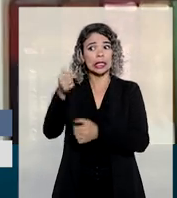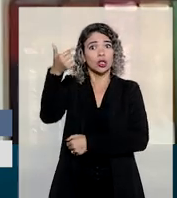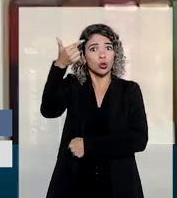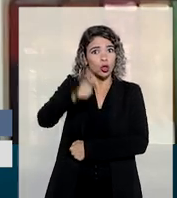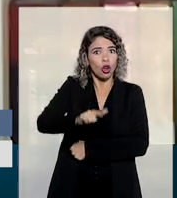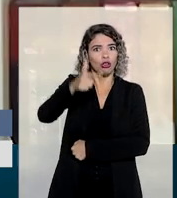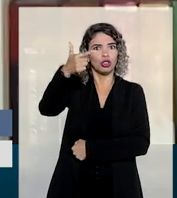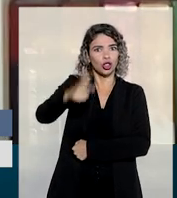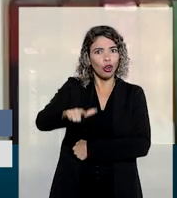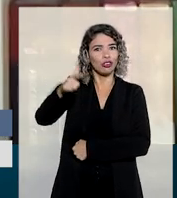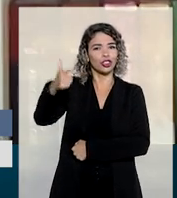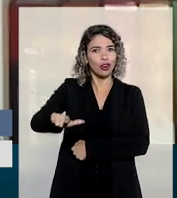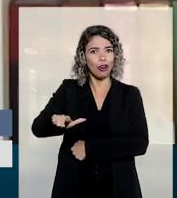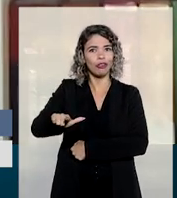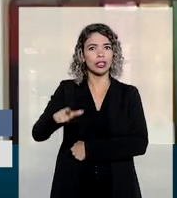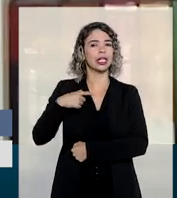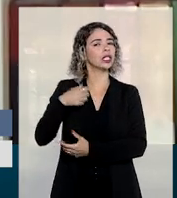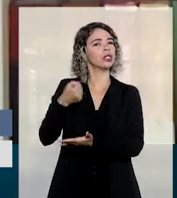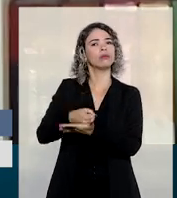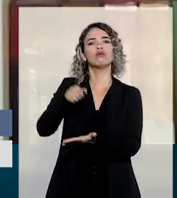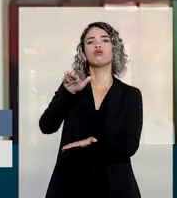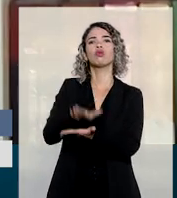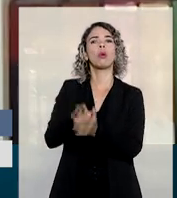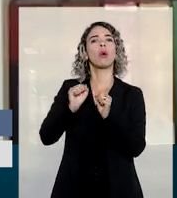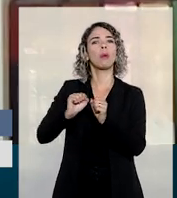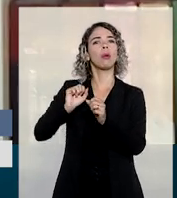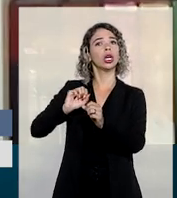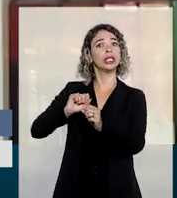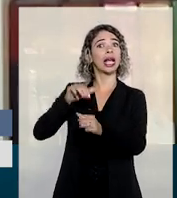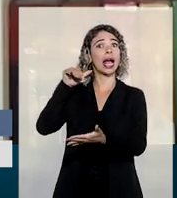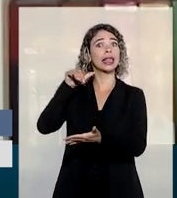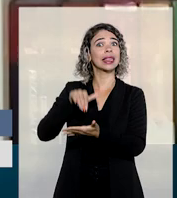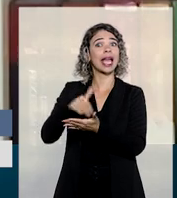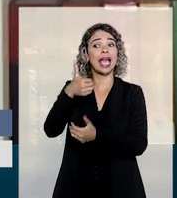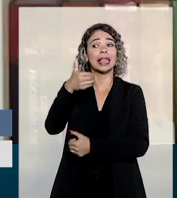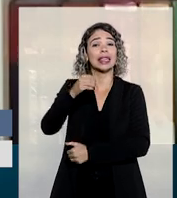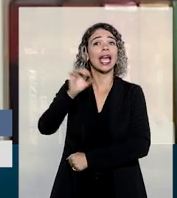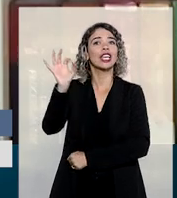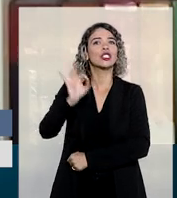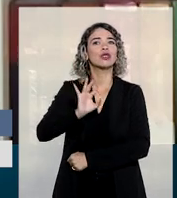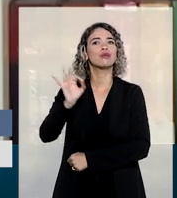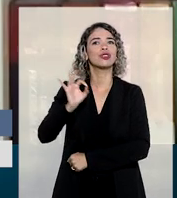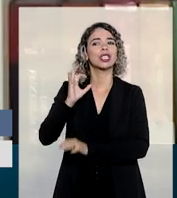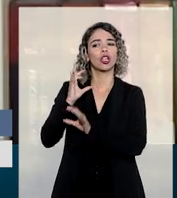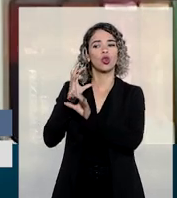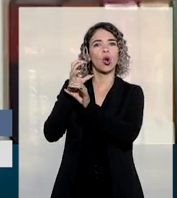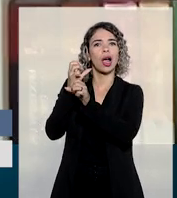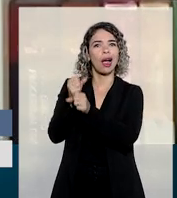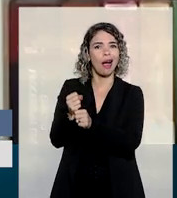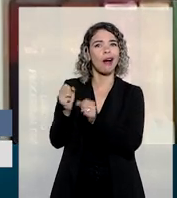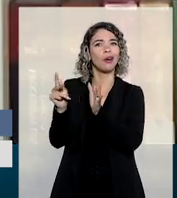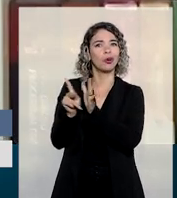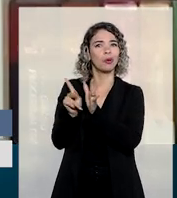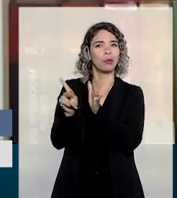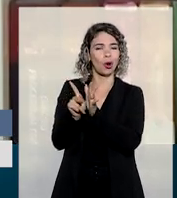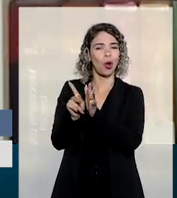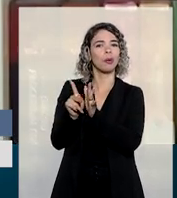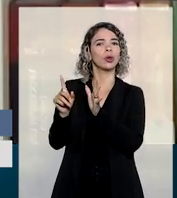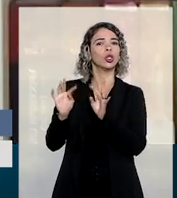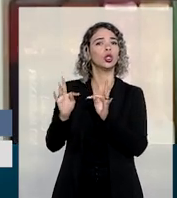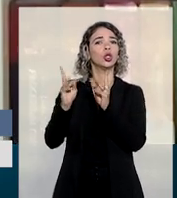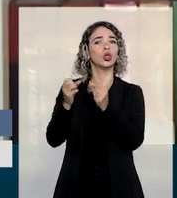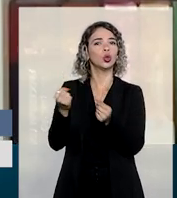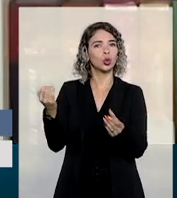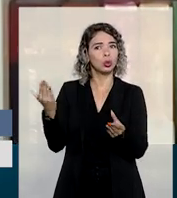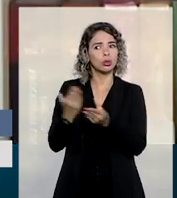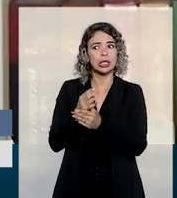ela reincidir nessa conduta, essa multa pode ser elevada a até 10% sobre o valor atualizado da causa. E